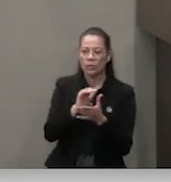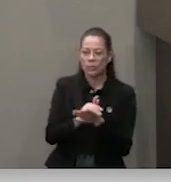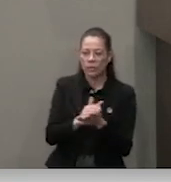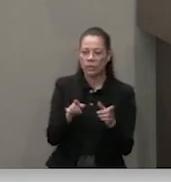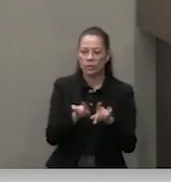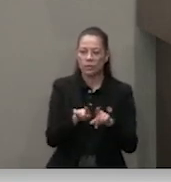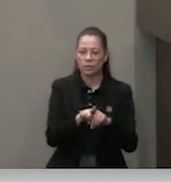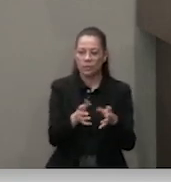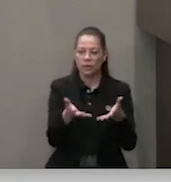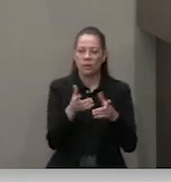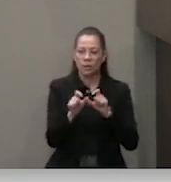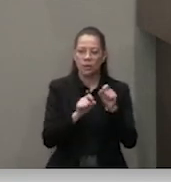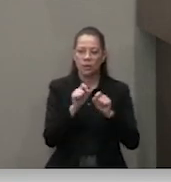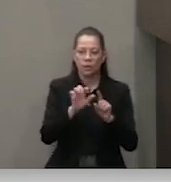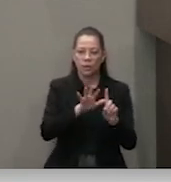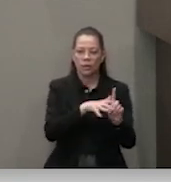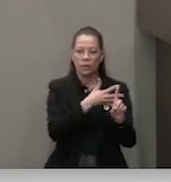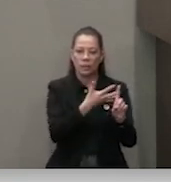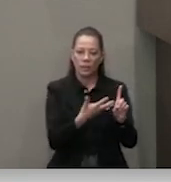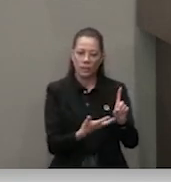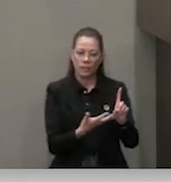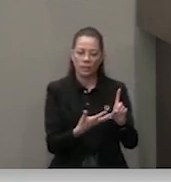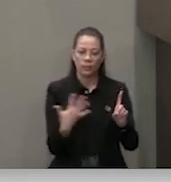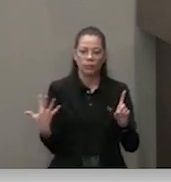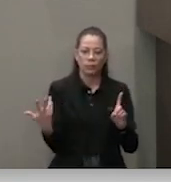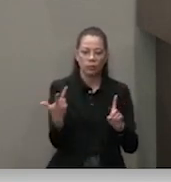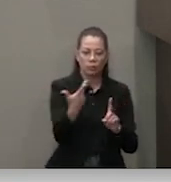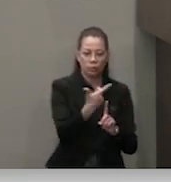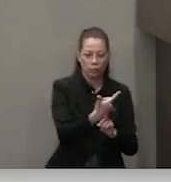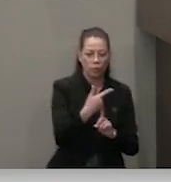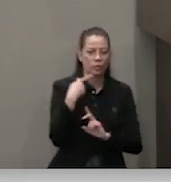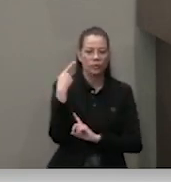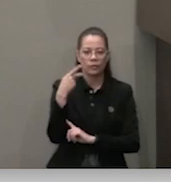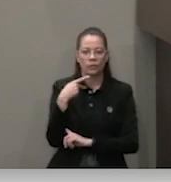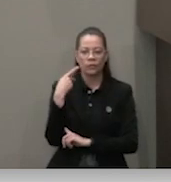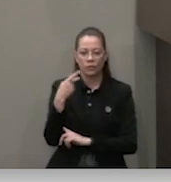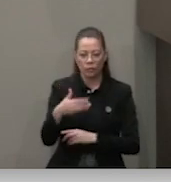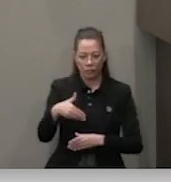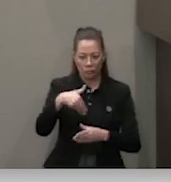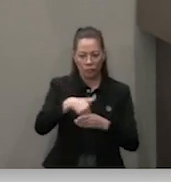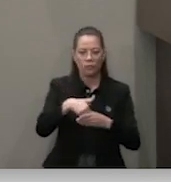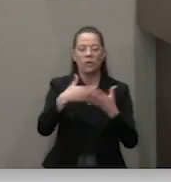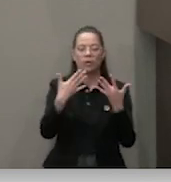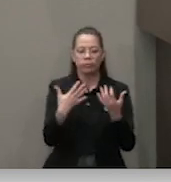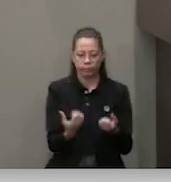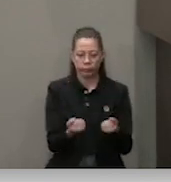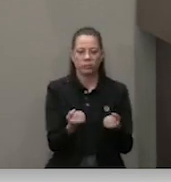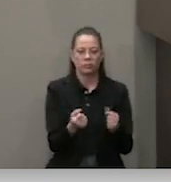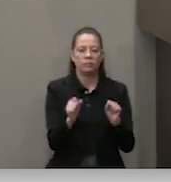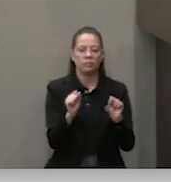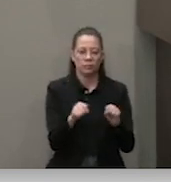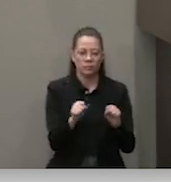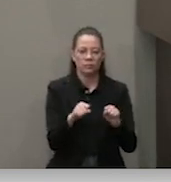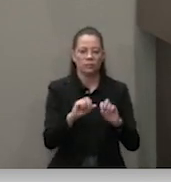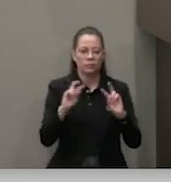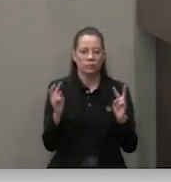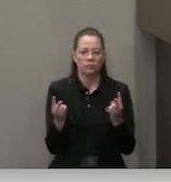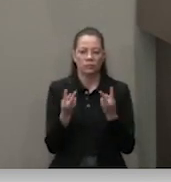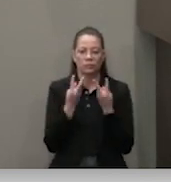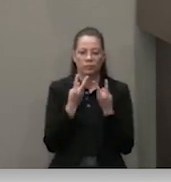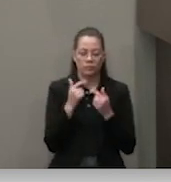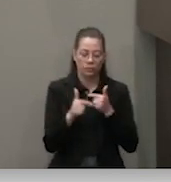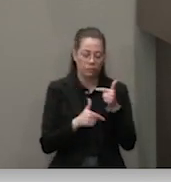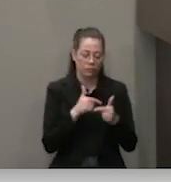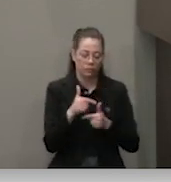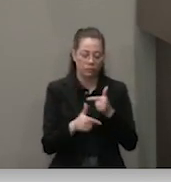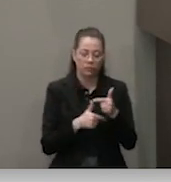queremos destinar essa homenagem e todos os nossos Edis que votaram em favor né pelo reconhecimento da pessoa